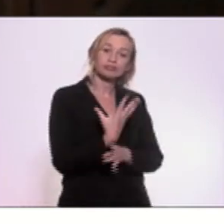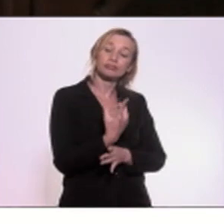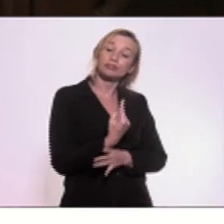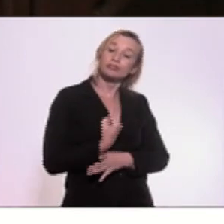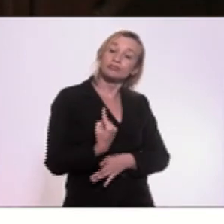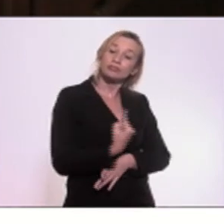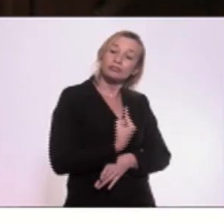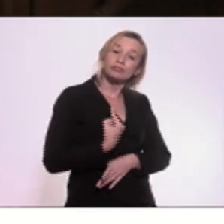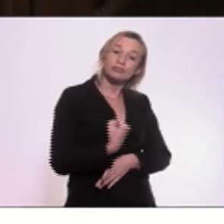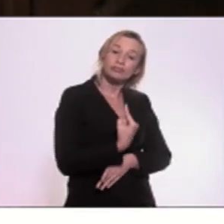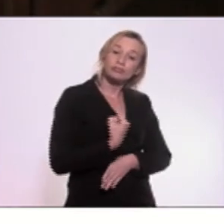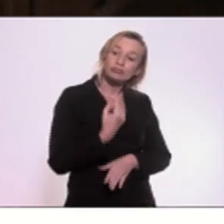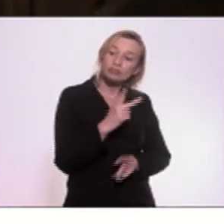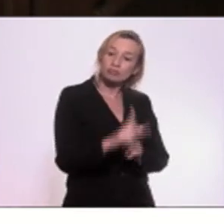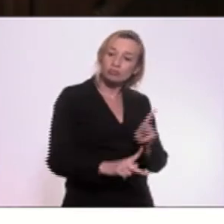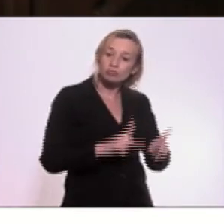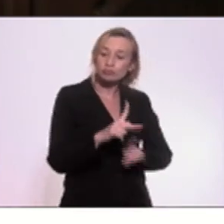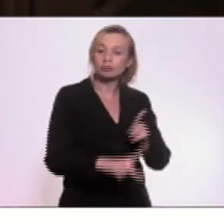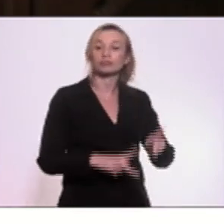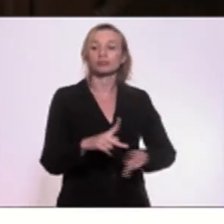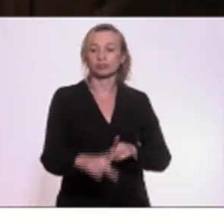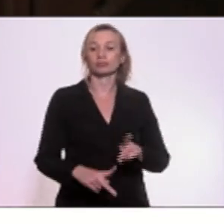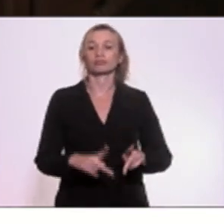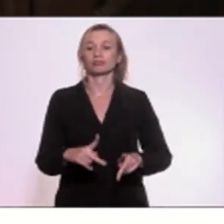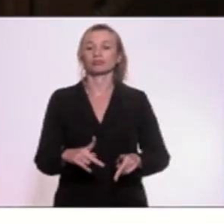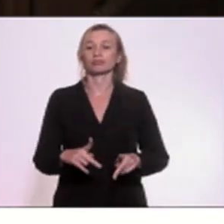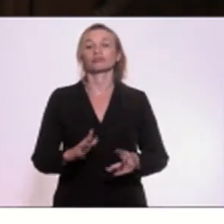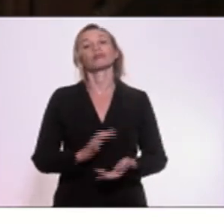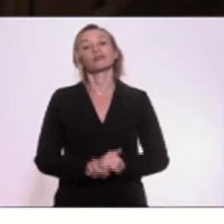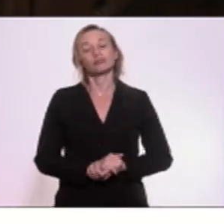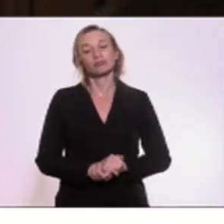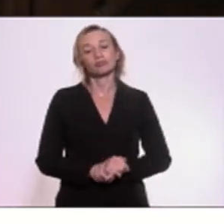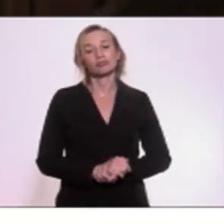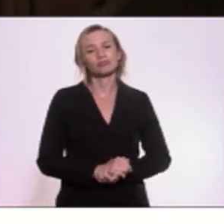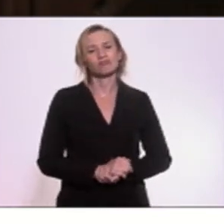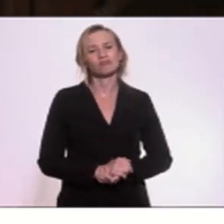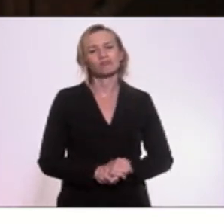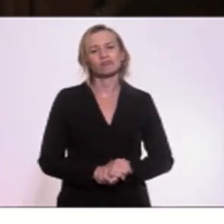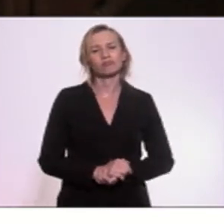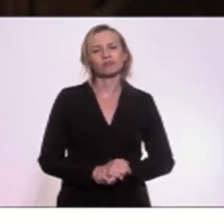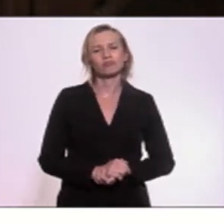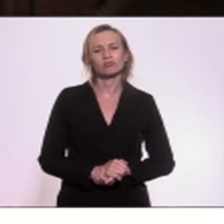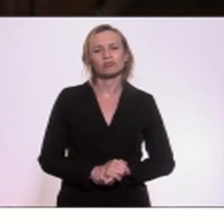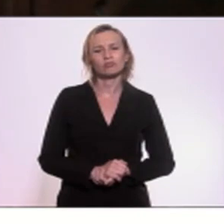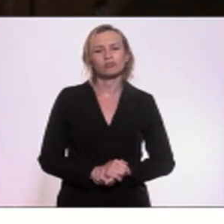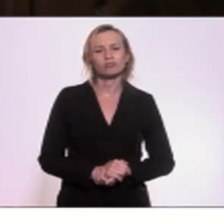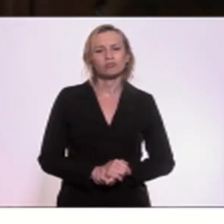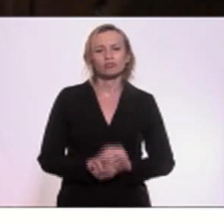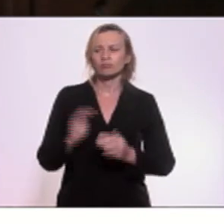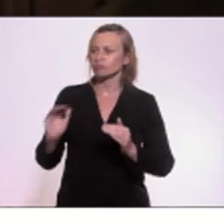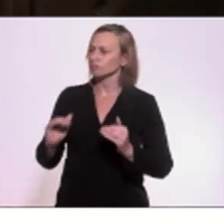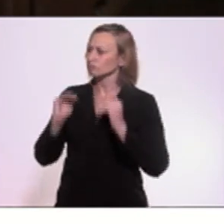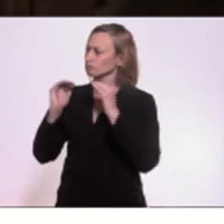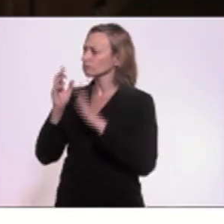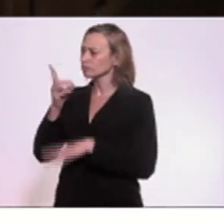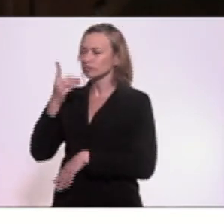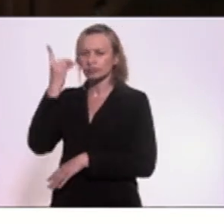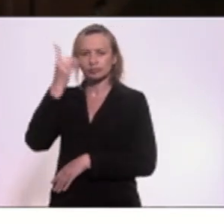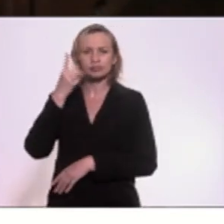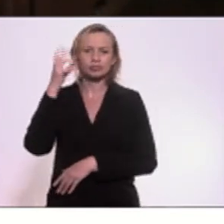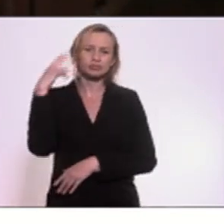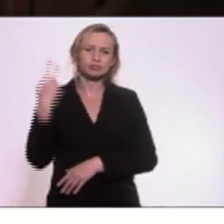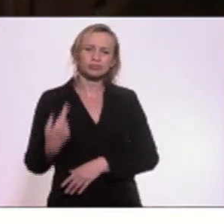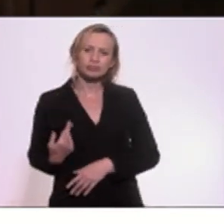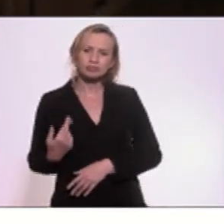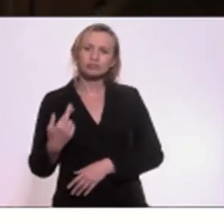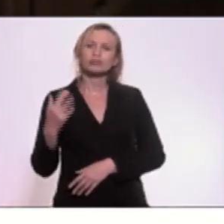nós como povo e como nação. Nobre deputada Renata Souza e nobre